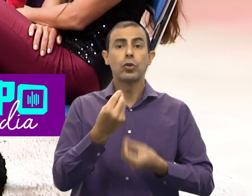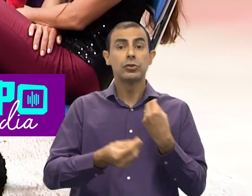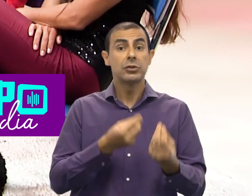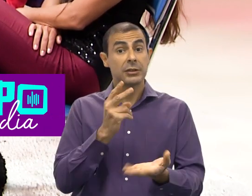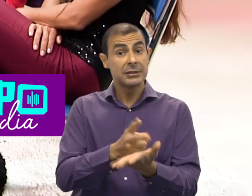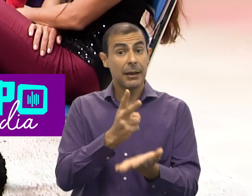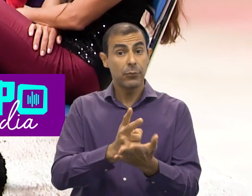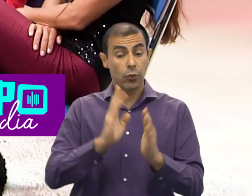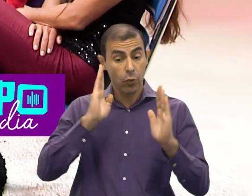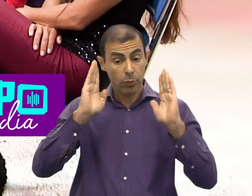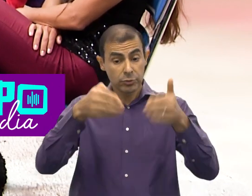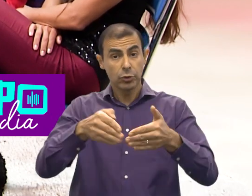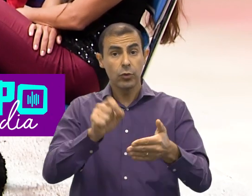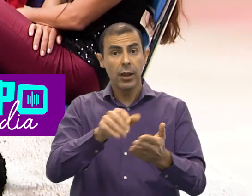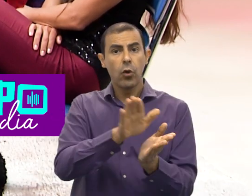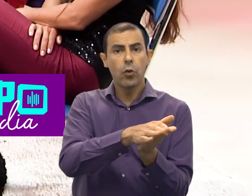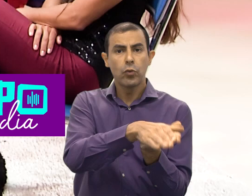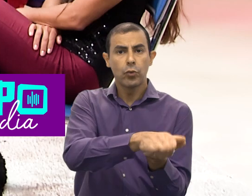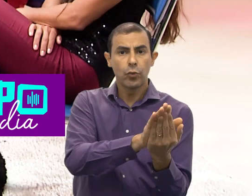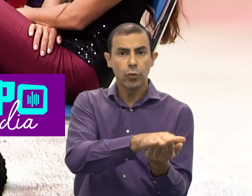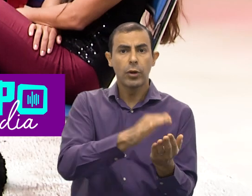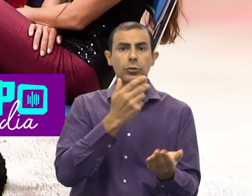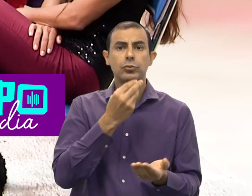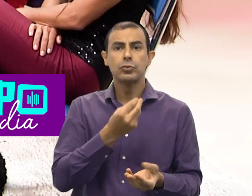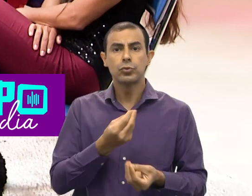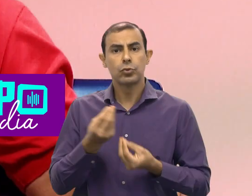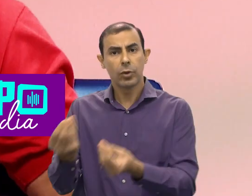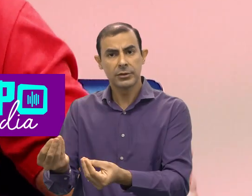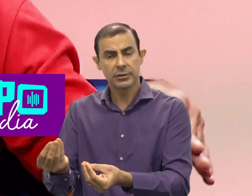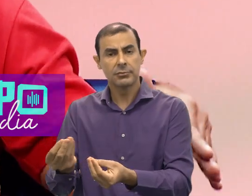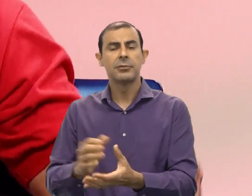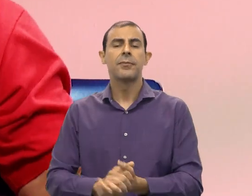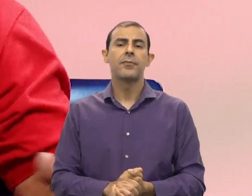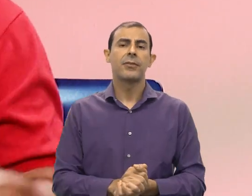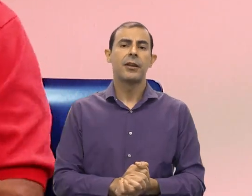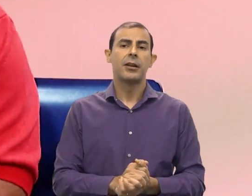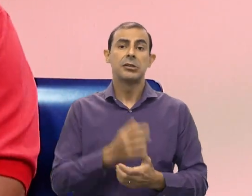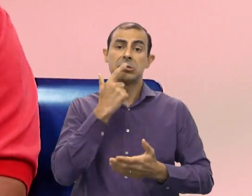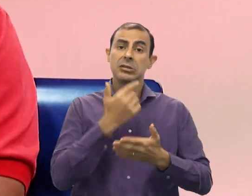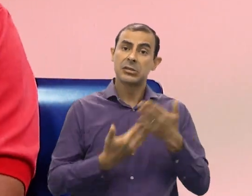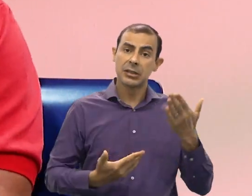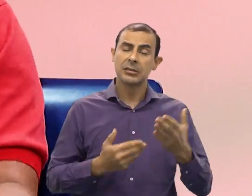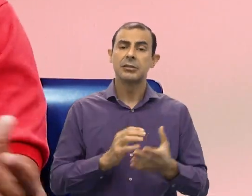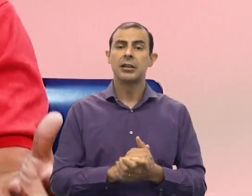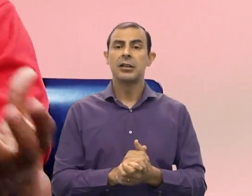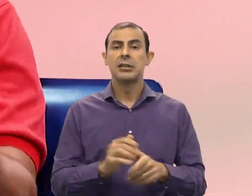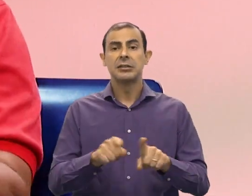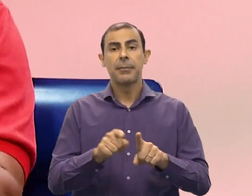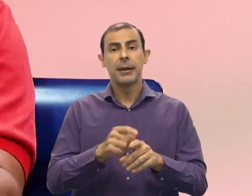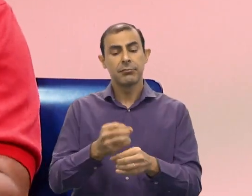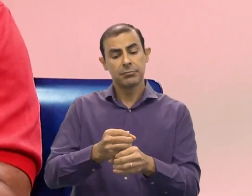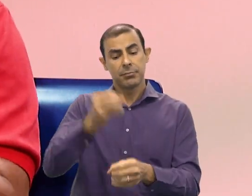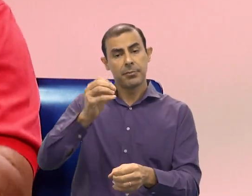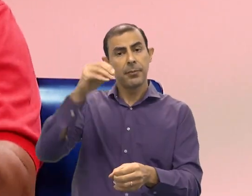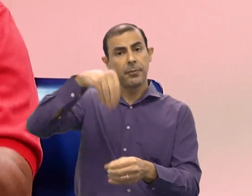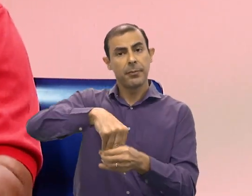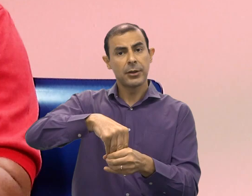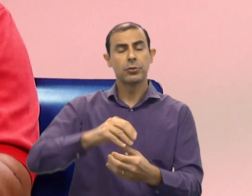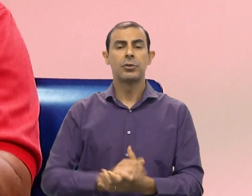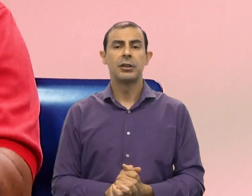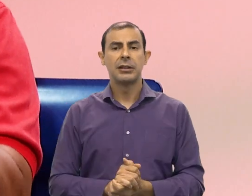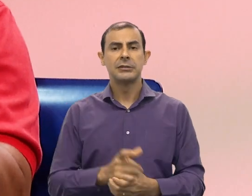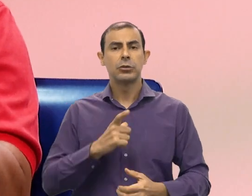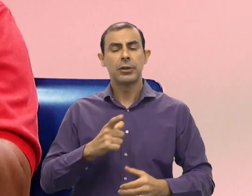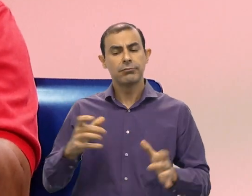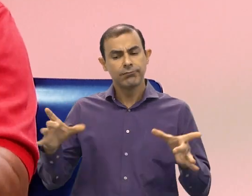medula óssea, sempre para e passo, ao lado, em parceria com o Hemosul, para que funcione de uma forma